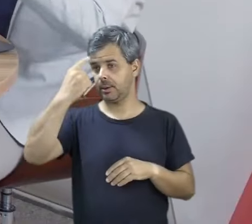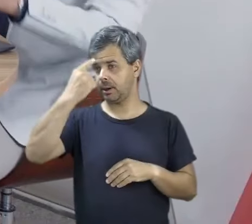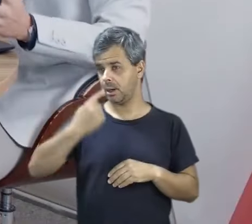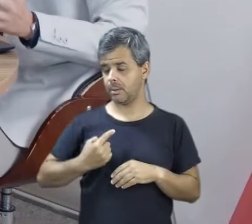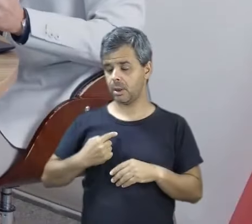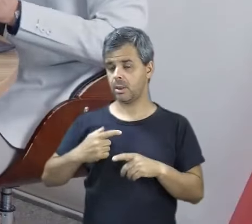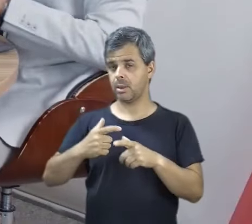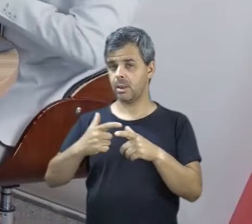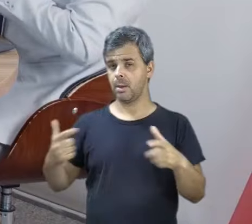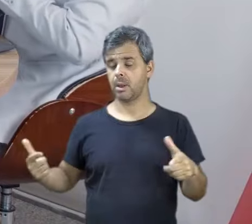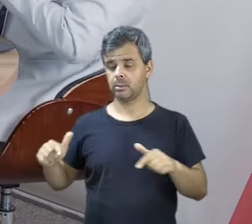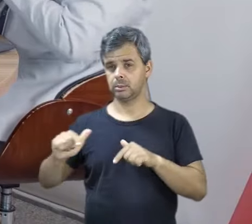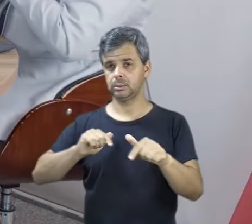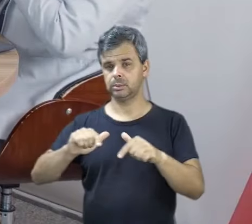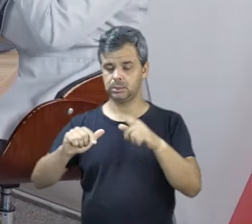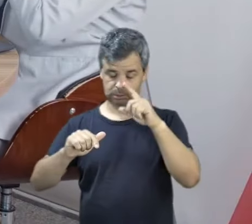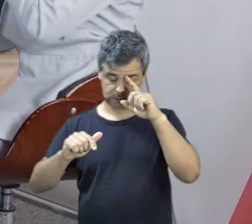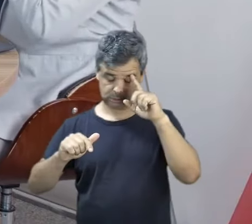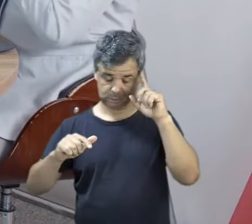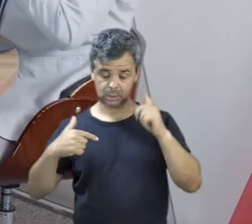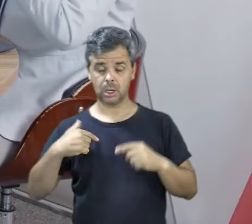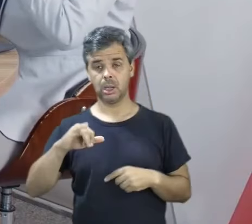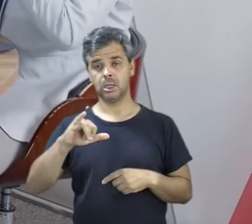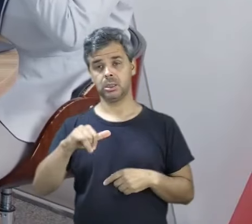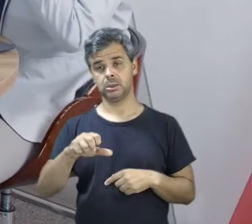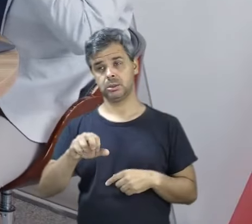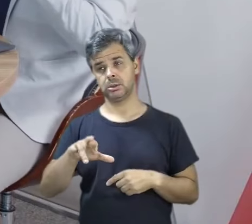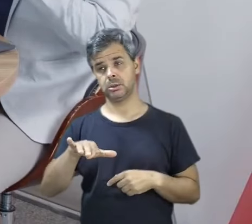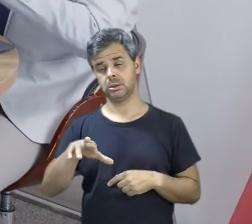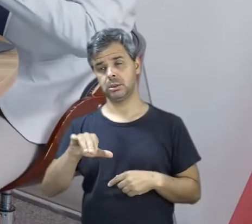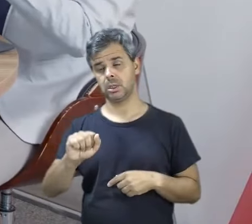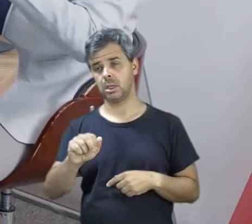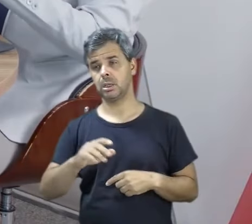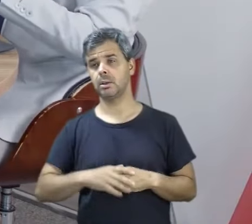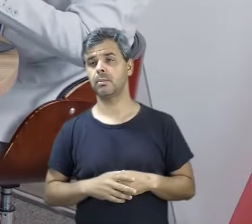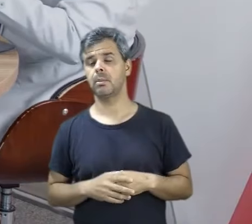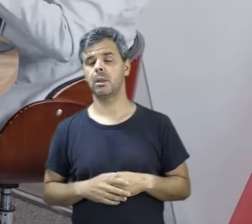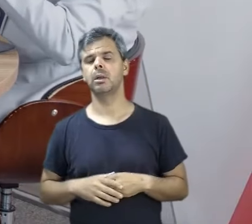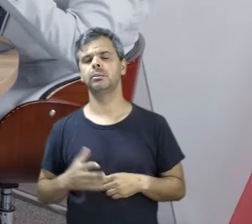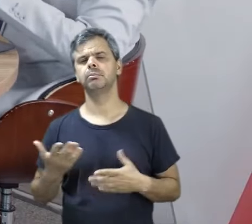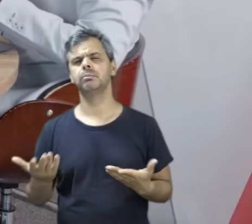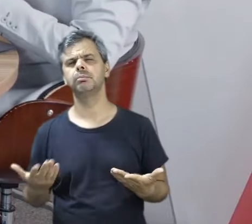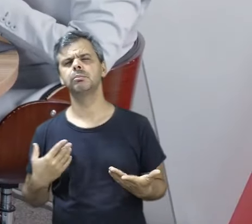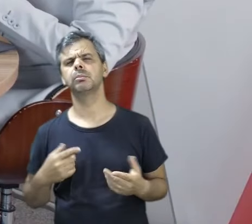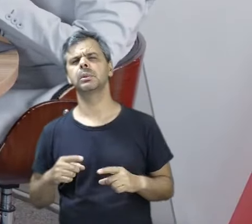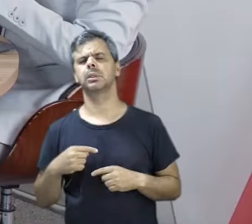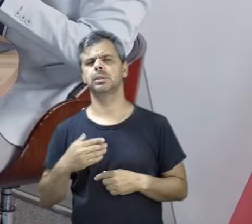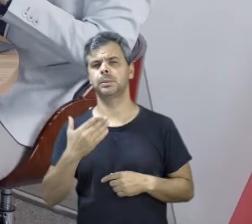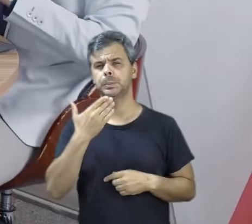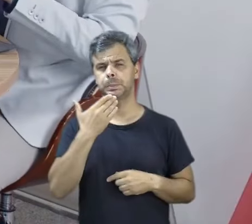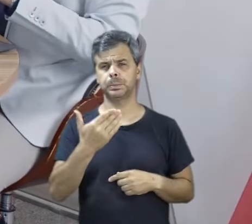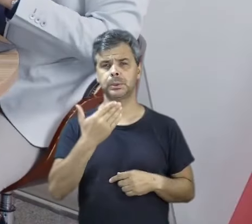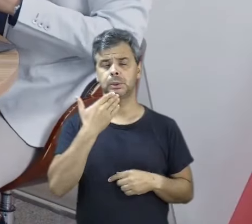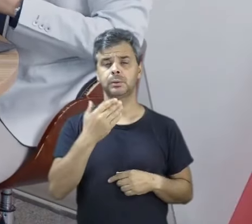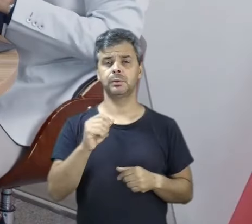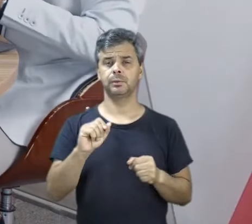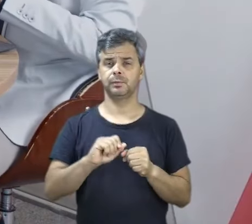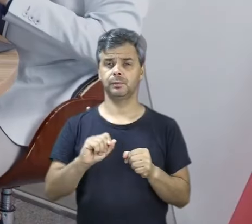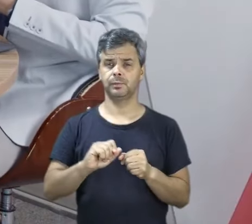o tamanho do seu trabalho aqui, né, Janaína? E a gente estava falando, né, das demandas que foram